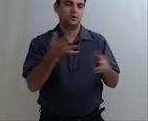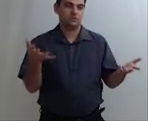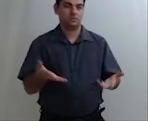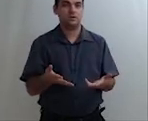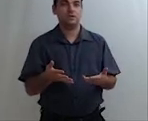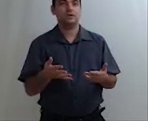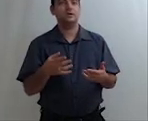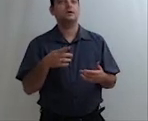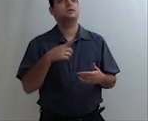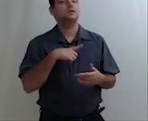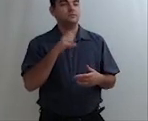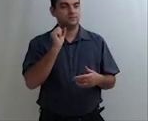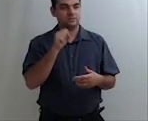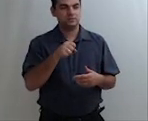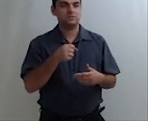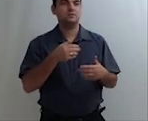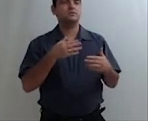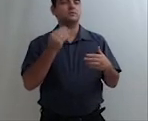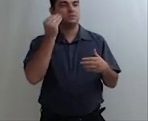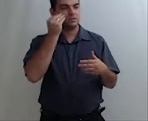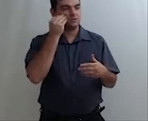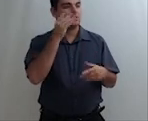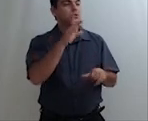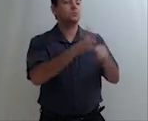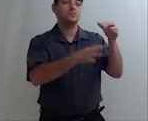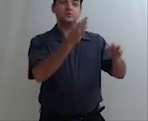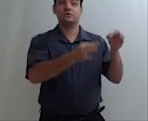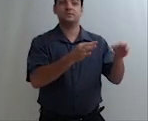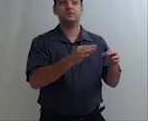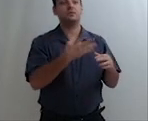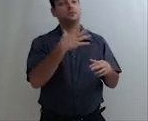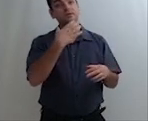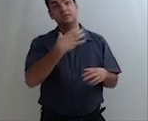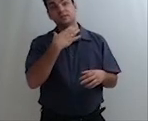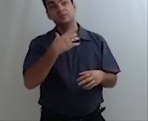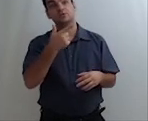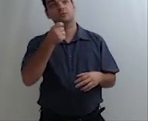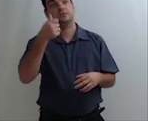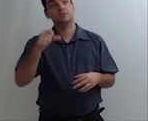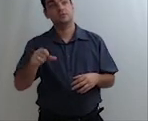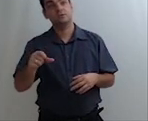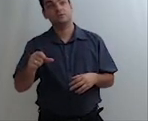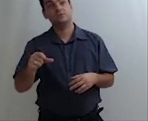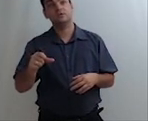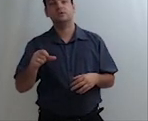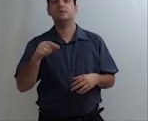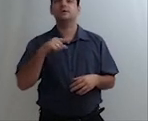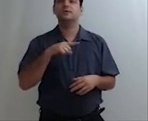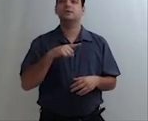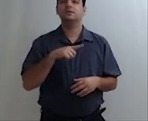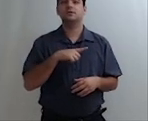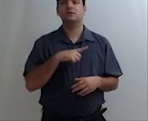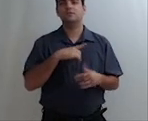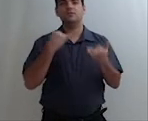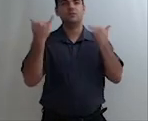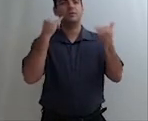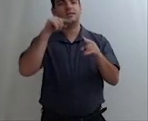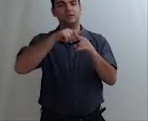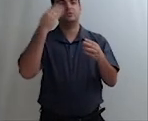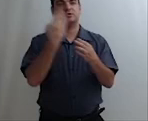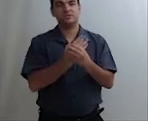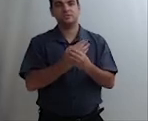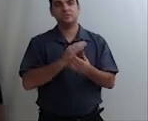houve O esgotamento das vias Ordinárias em dezembro de 2019 e isso foi informado nos autos Tobias